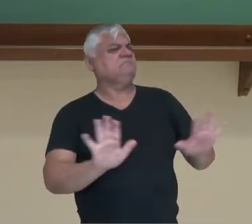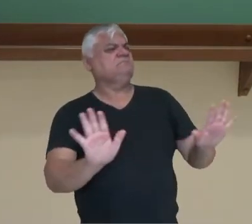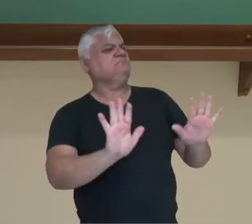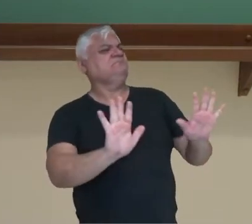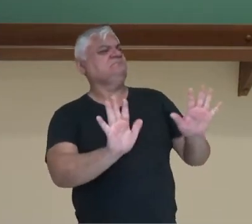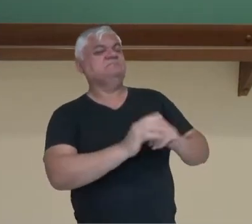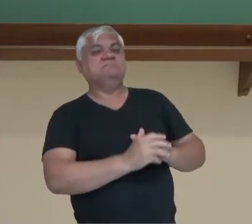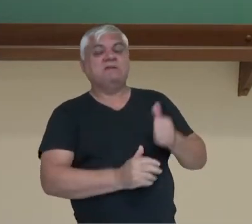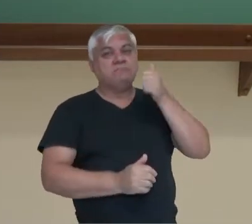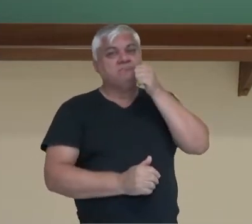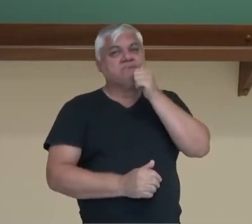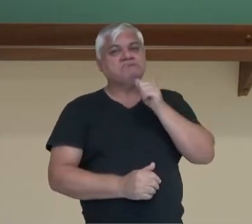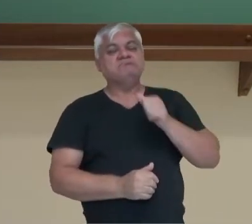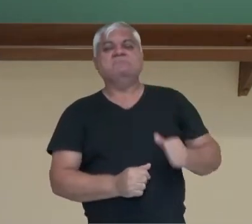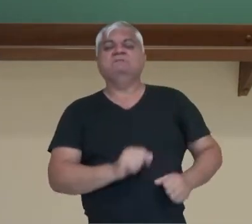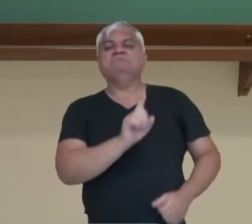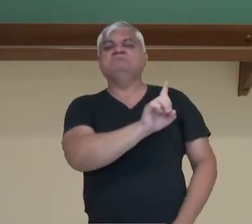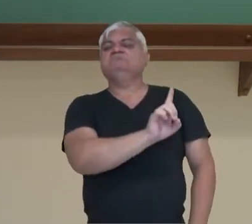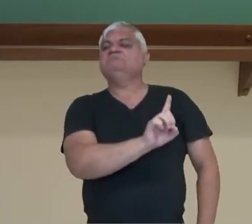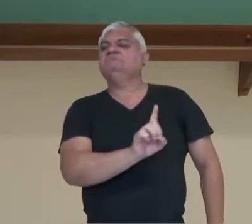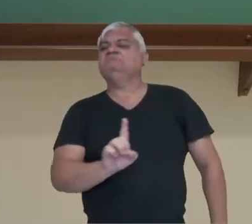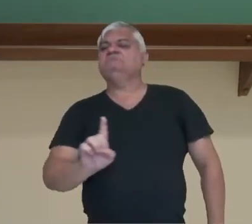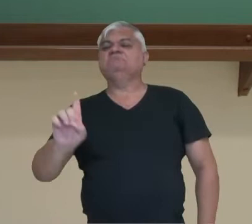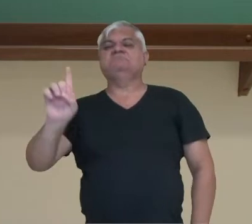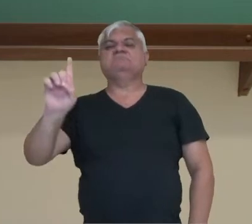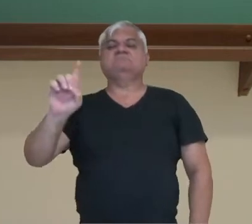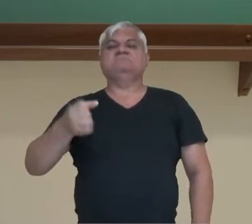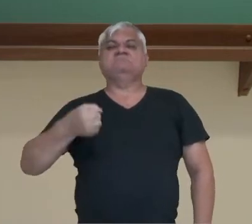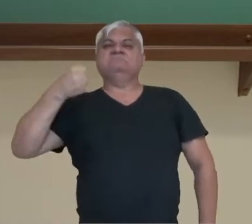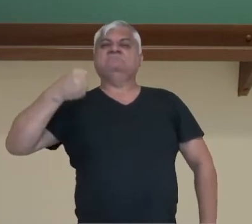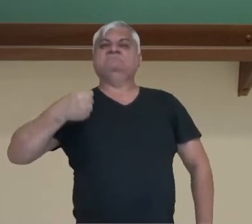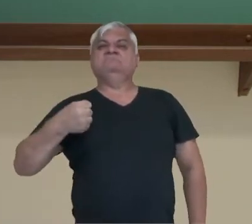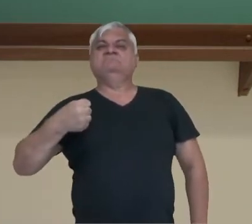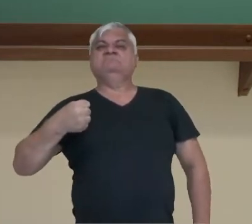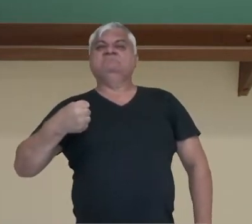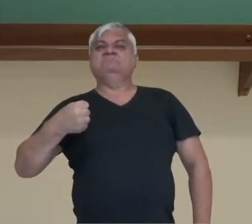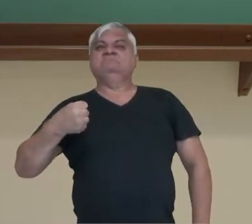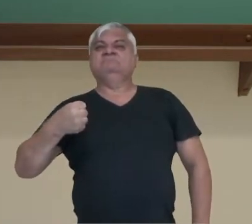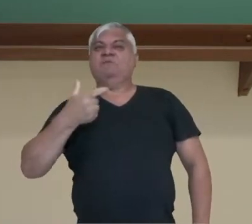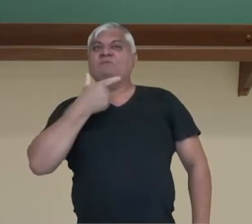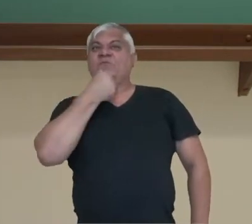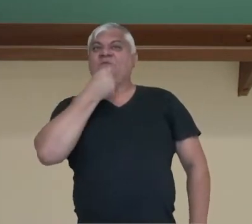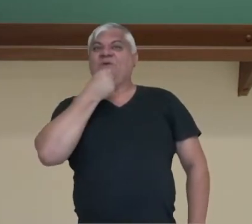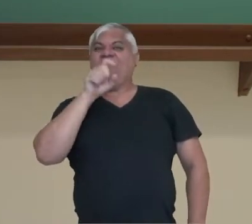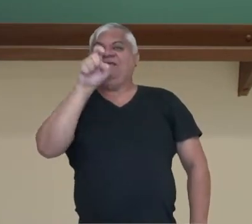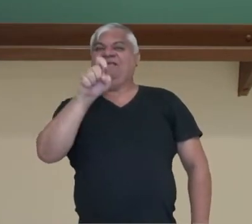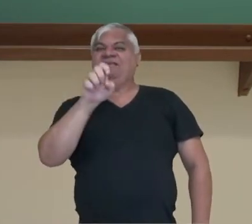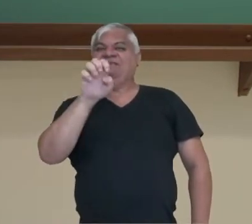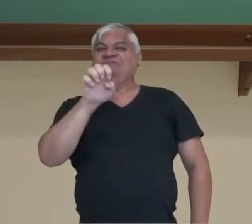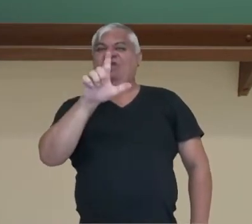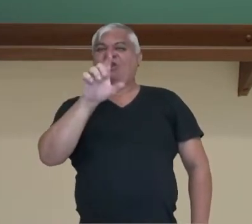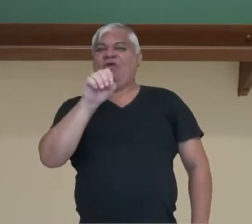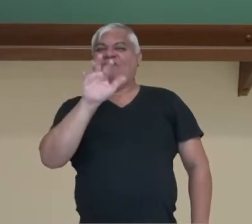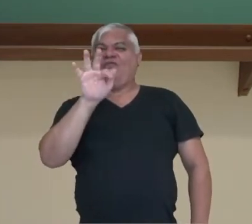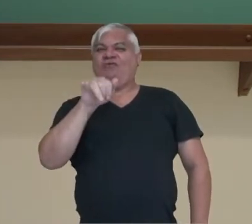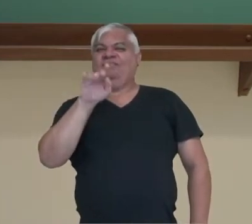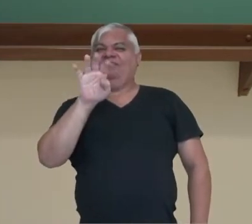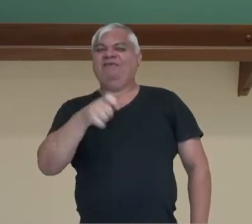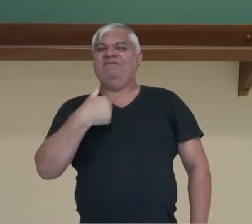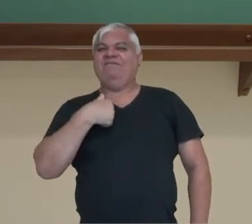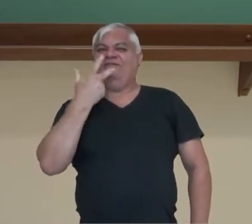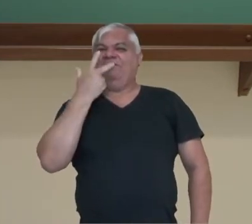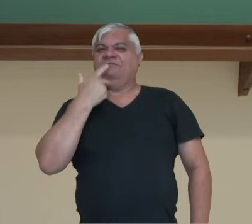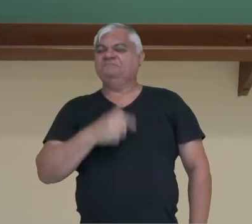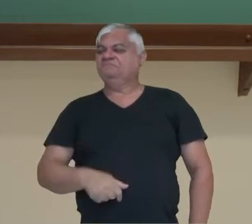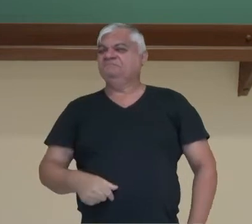é dinheiro fácil, hein? Diz que chegou lá em cima, né? Aí diz que o Xenofonte, né, entrou lá no espaço da Ágora dos Comércios, né, onde